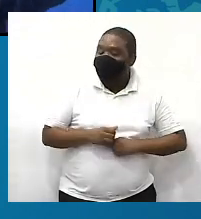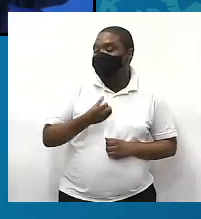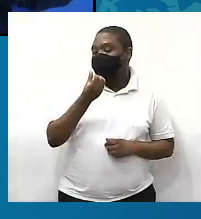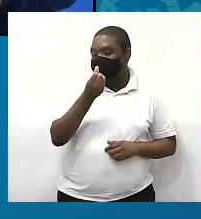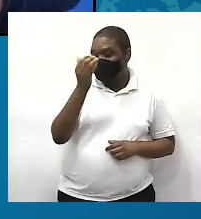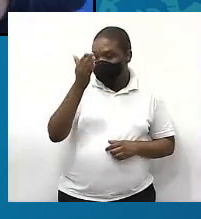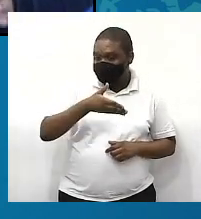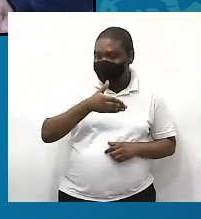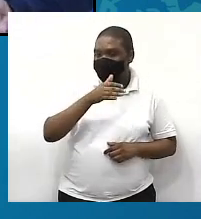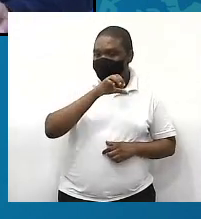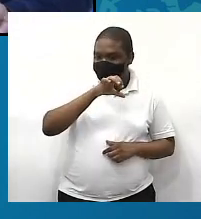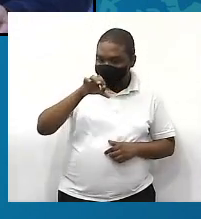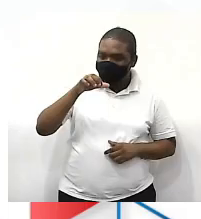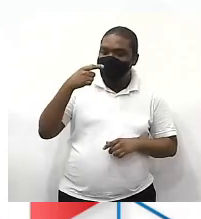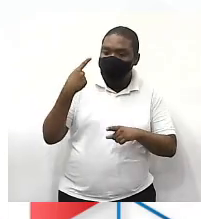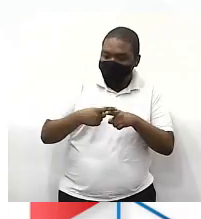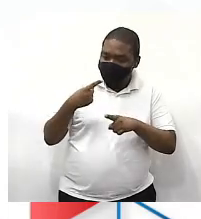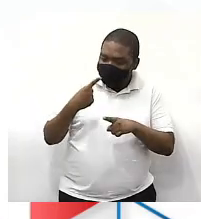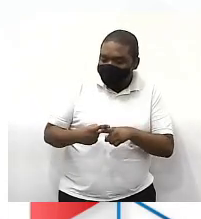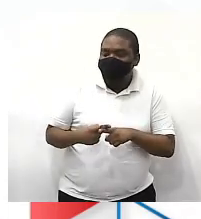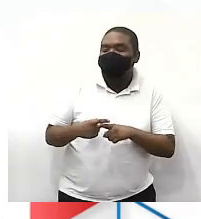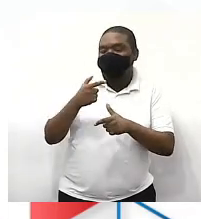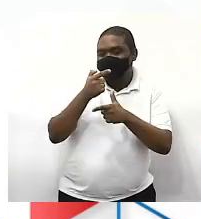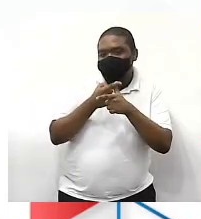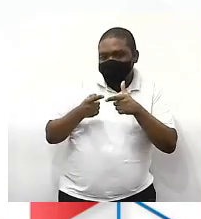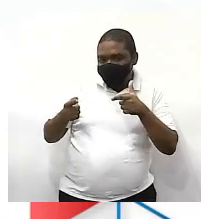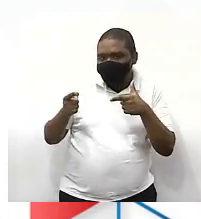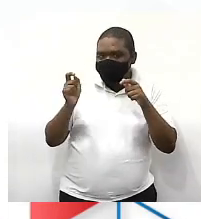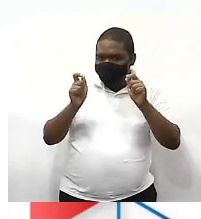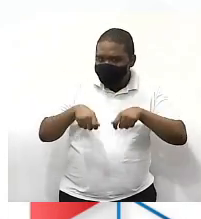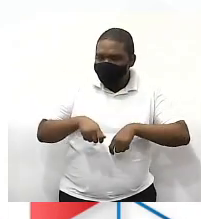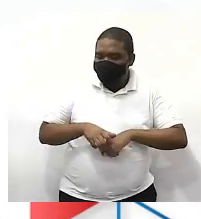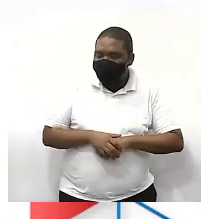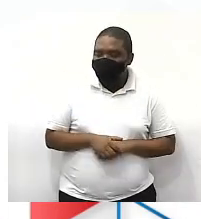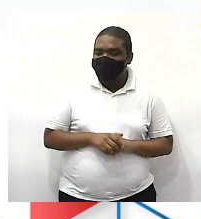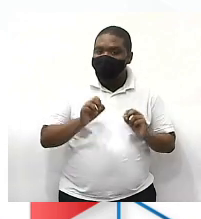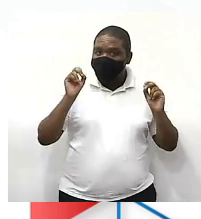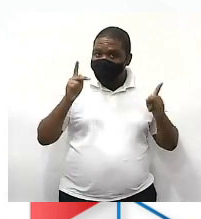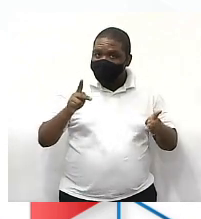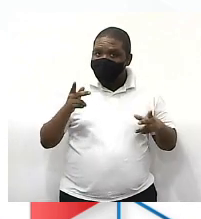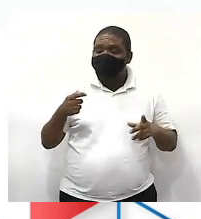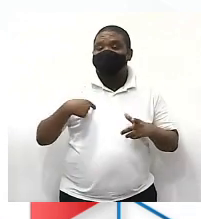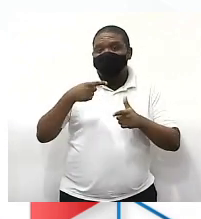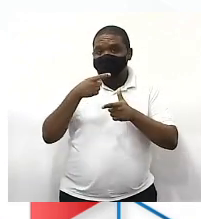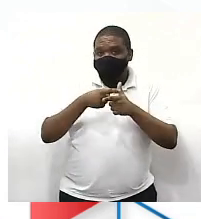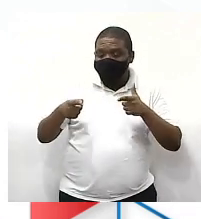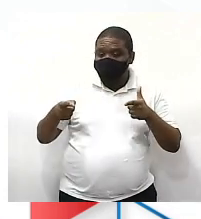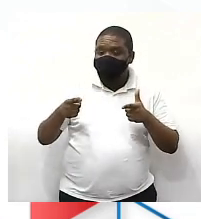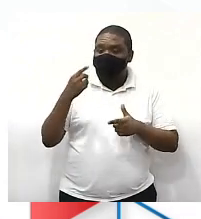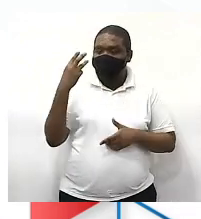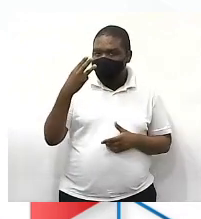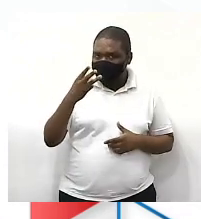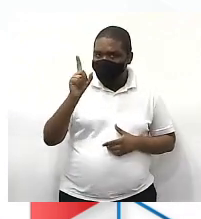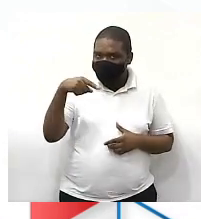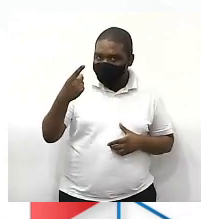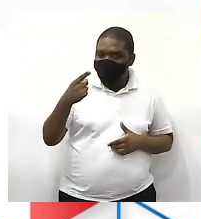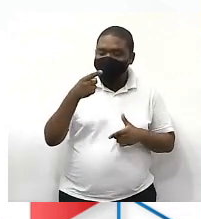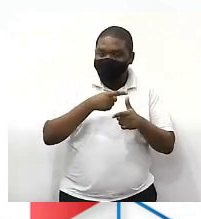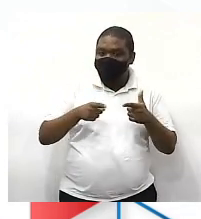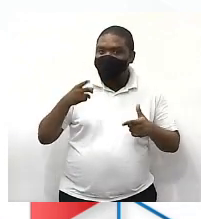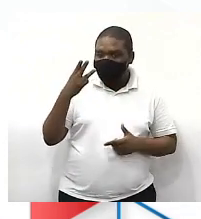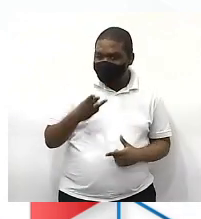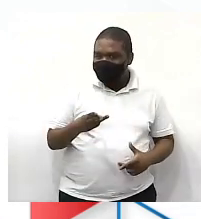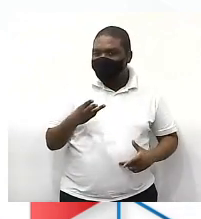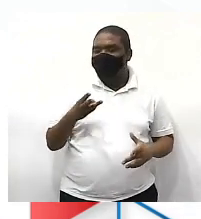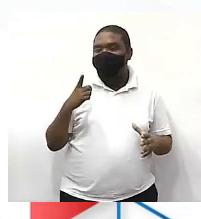9 também são divisíveis. Ok? Fechou aí, divido por 3 e depois divido por 3